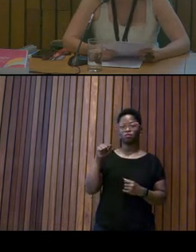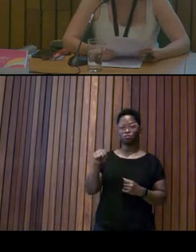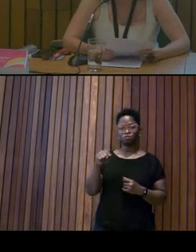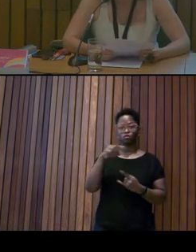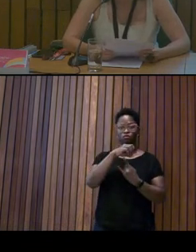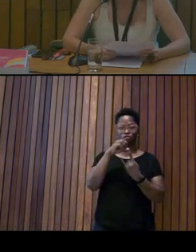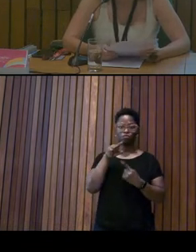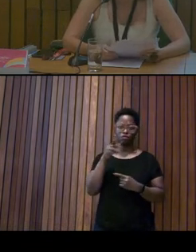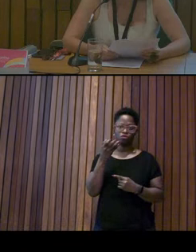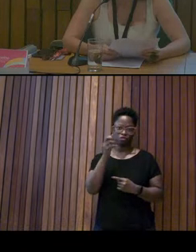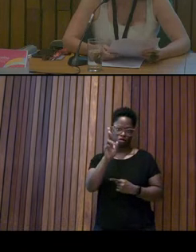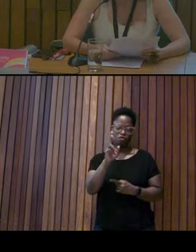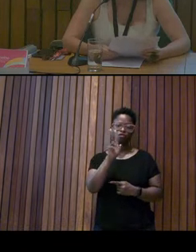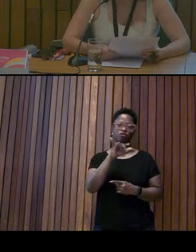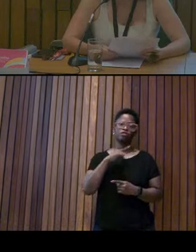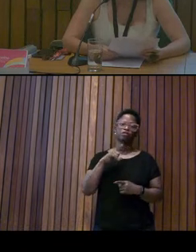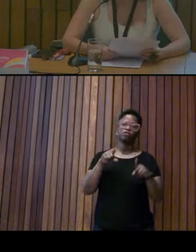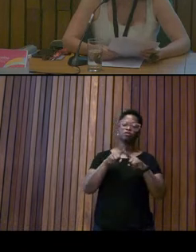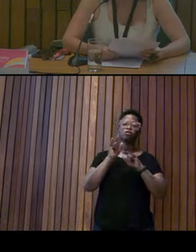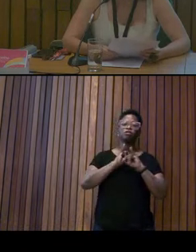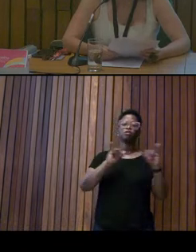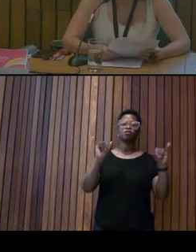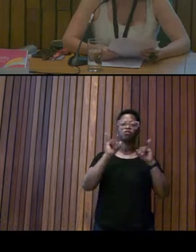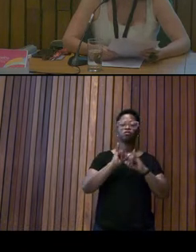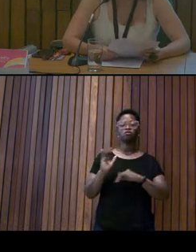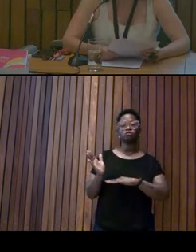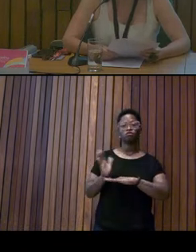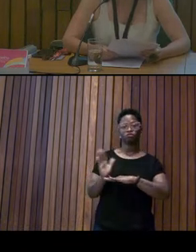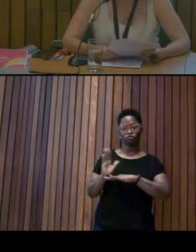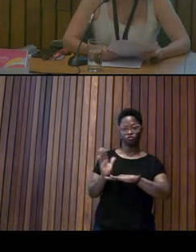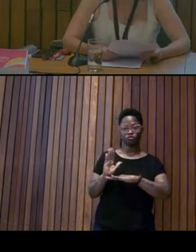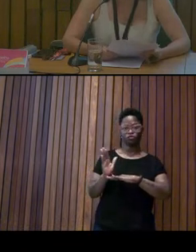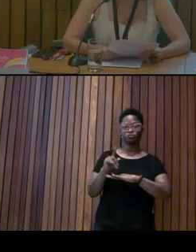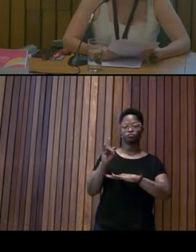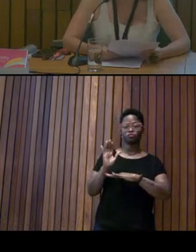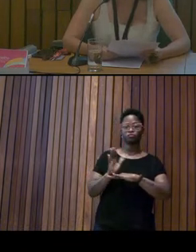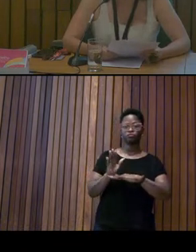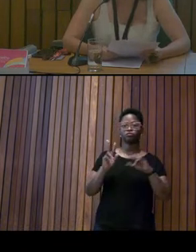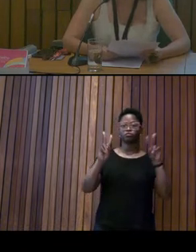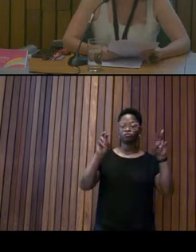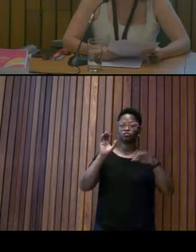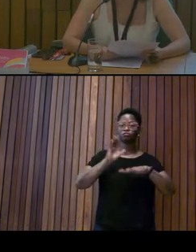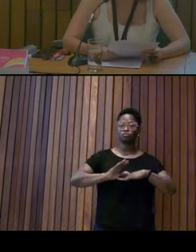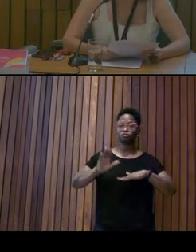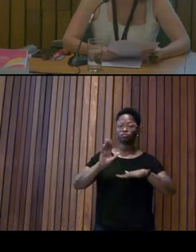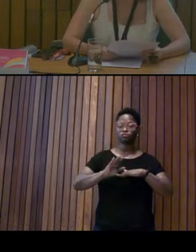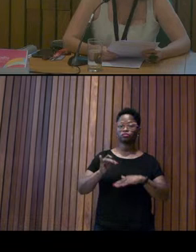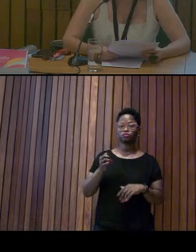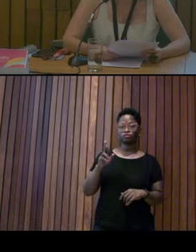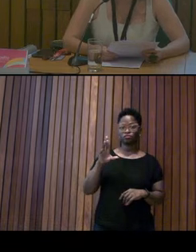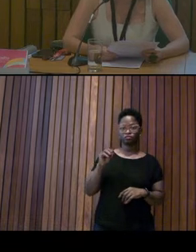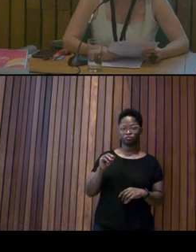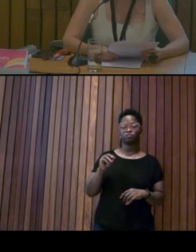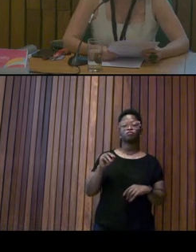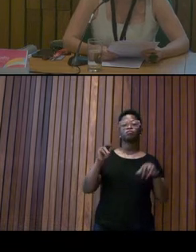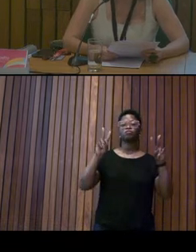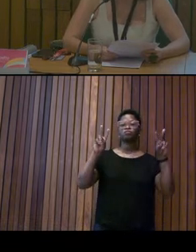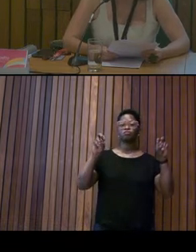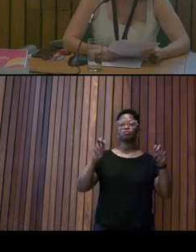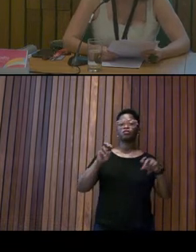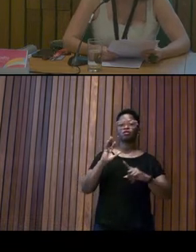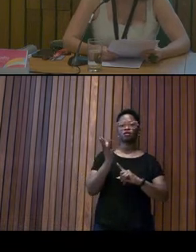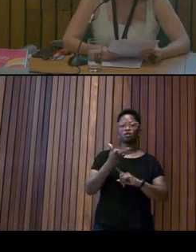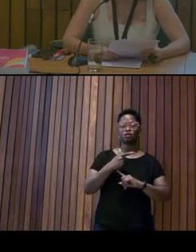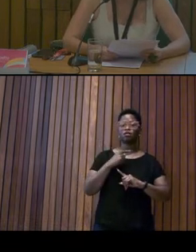arca.fiocruz.br. E vamos ter também a exibição dos filmes, né? O filme sobre o curso de afresco, que se chama A